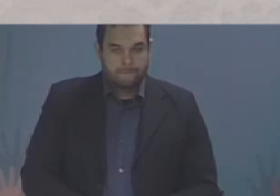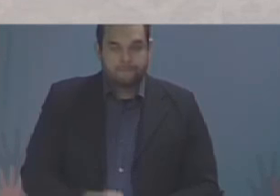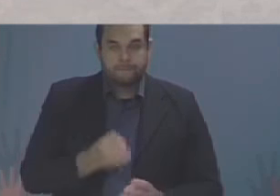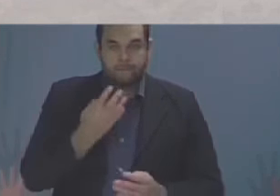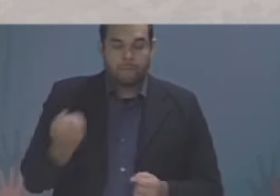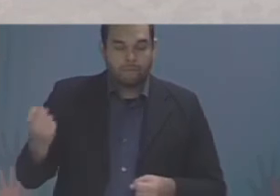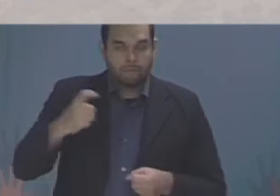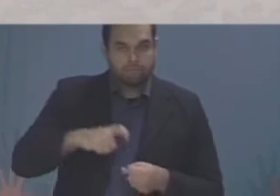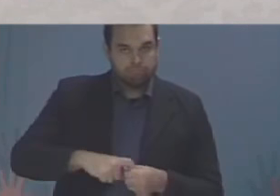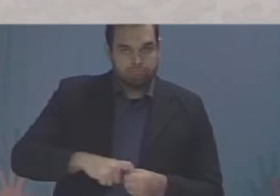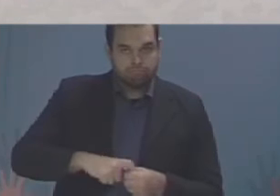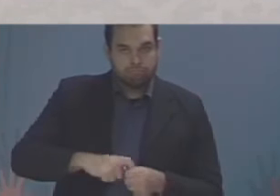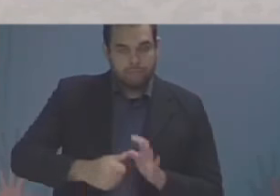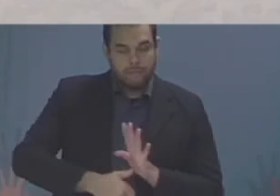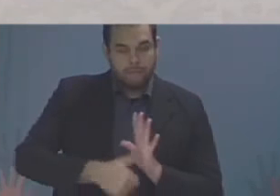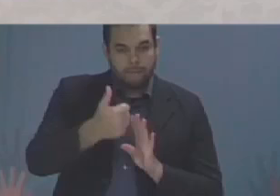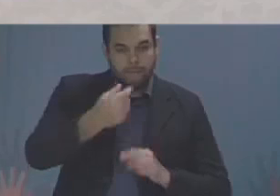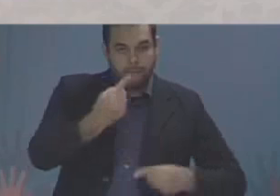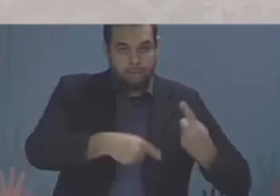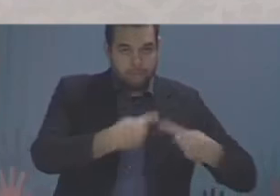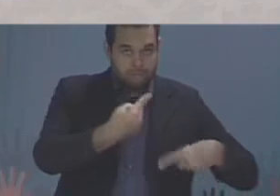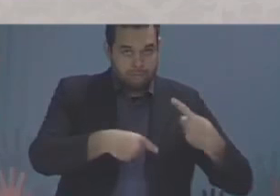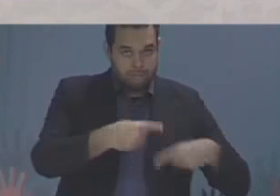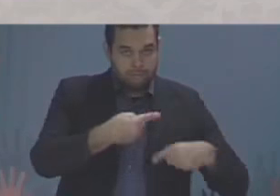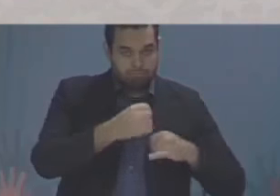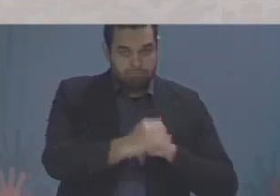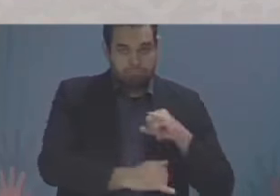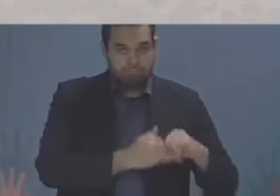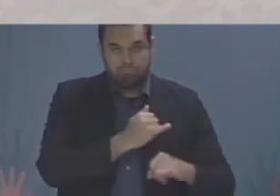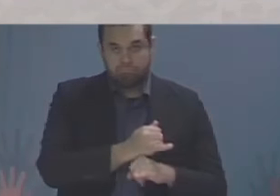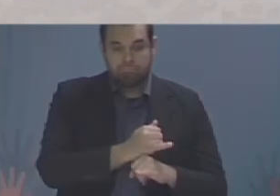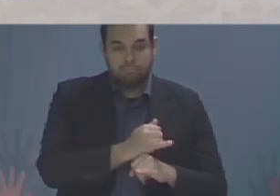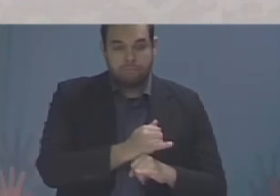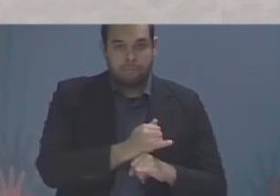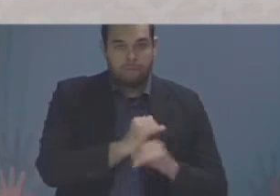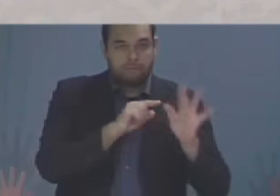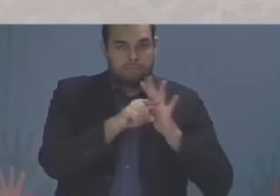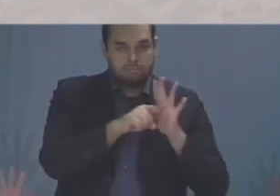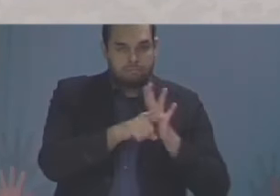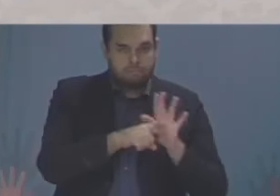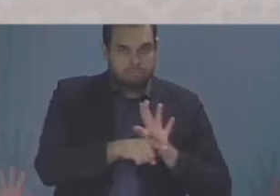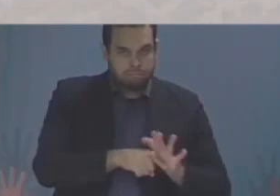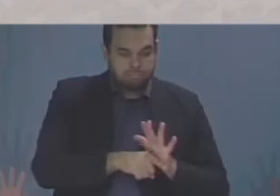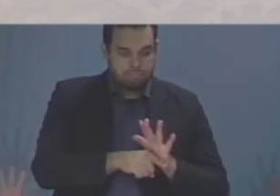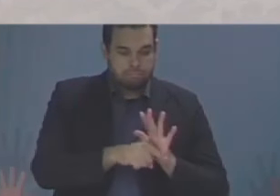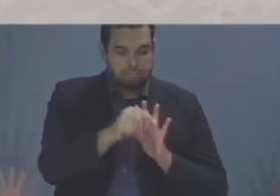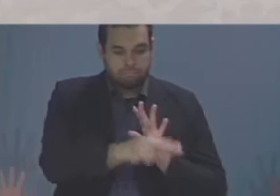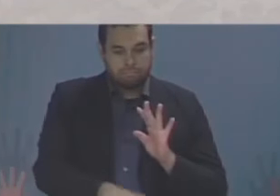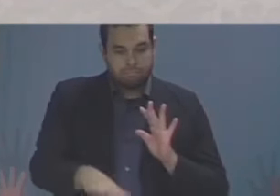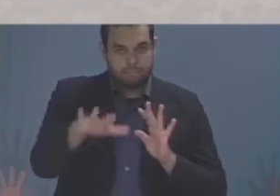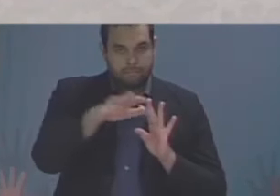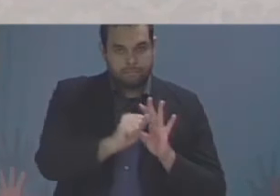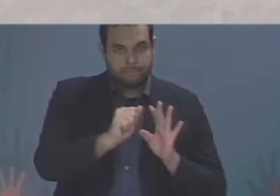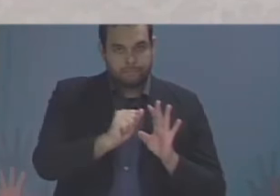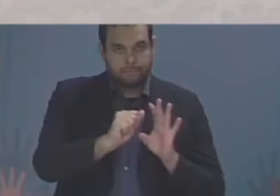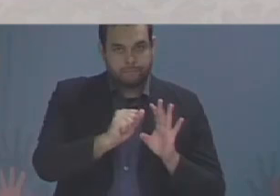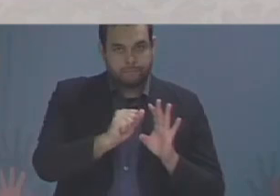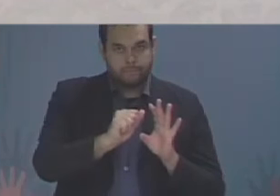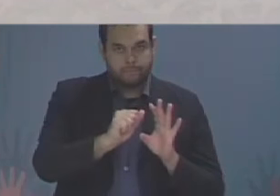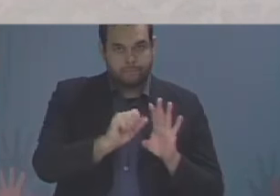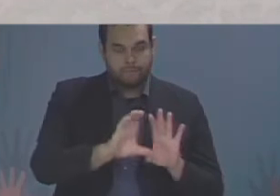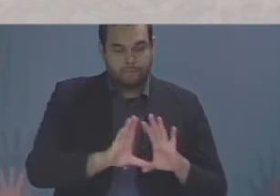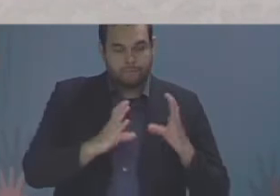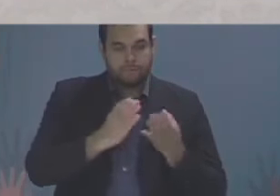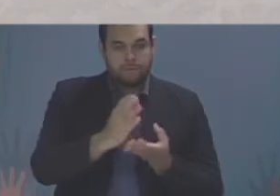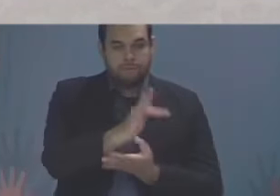Bem, retornamos ao nosso primeiro debate online, né, a consulta nacional para o Conselho Federal de